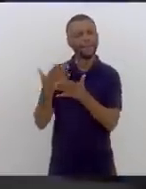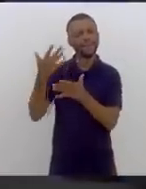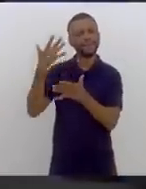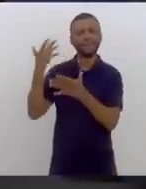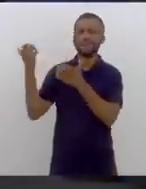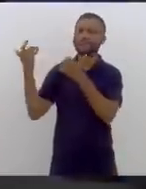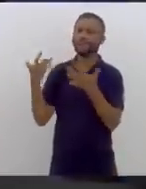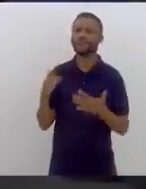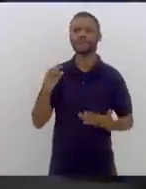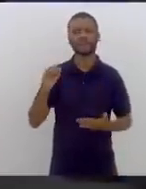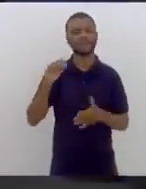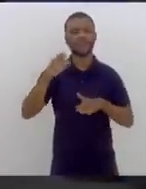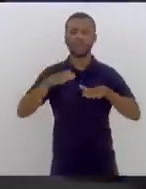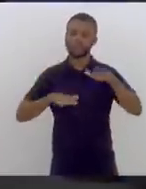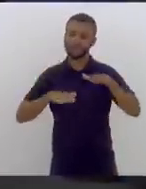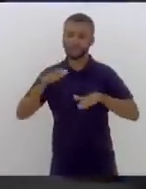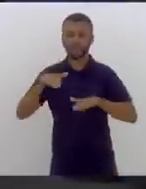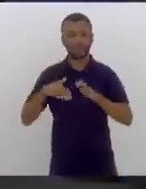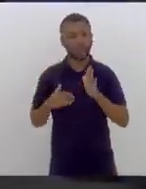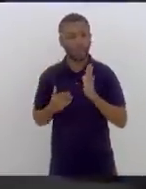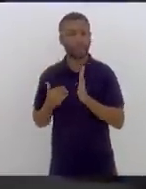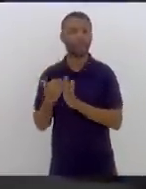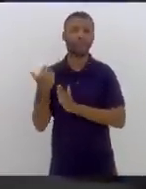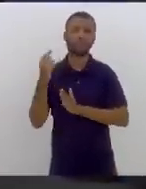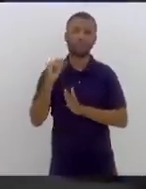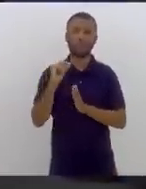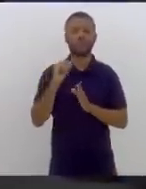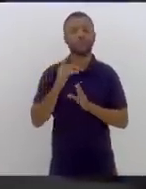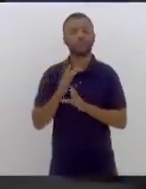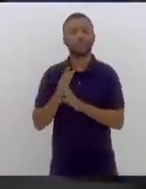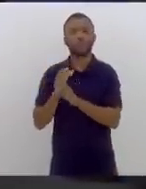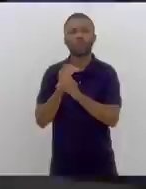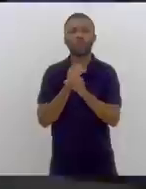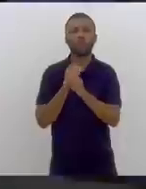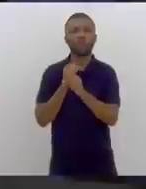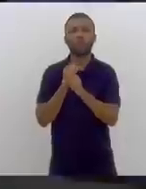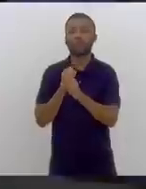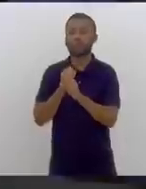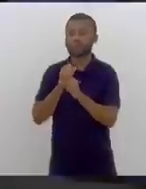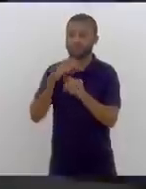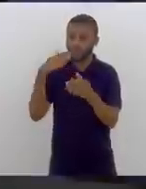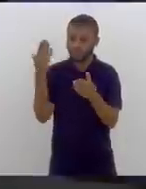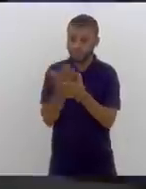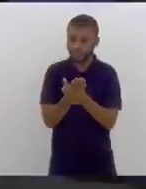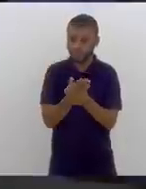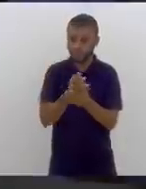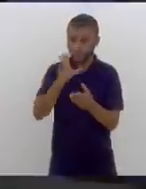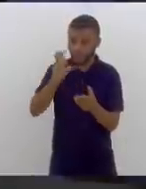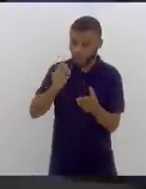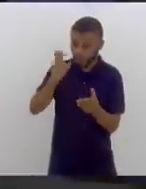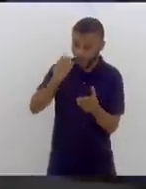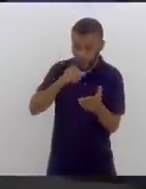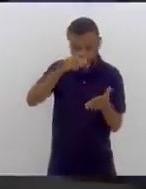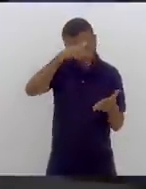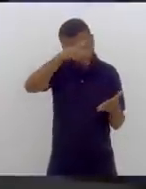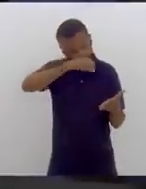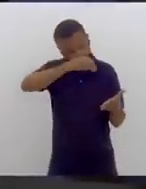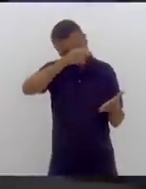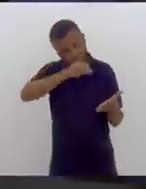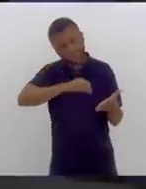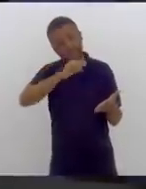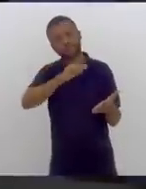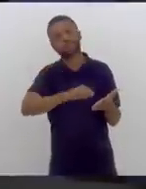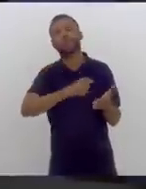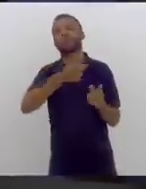que pelo menos começariamos com uma conta de 50 processos sendo analisados por